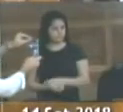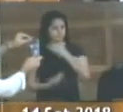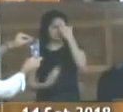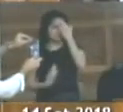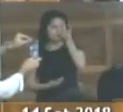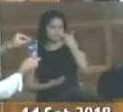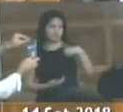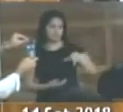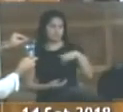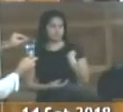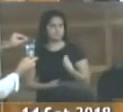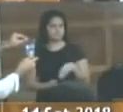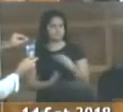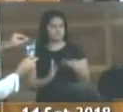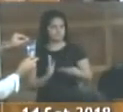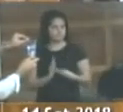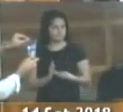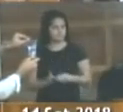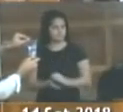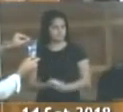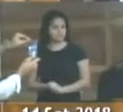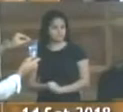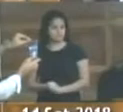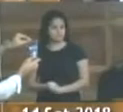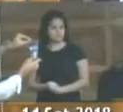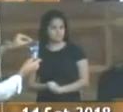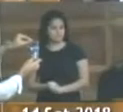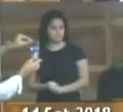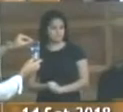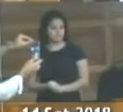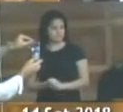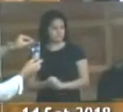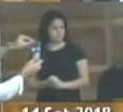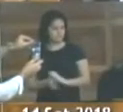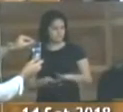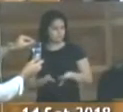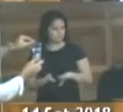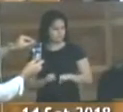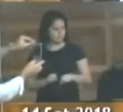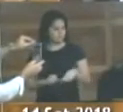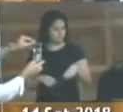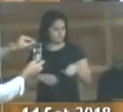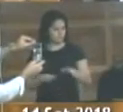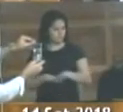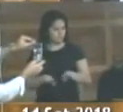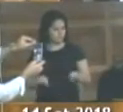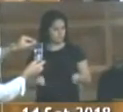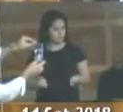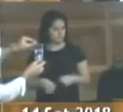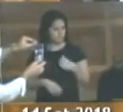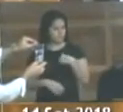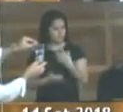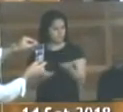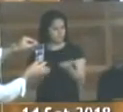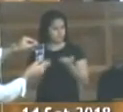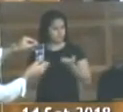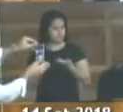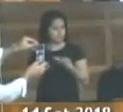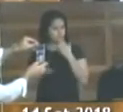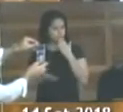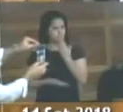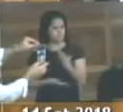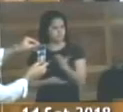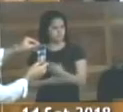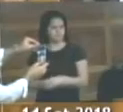agradecer mais uma vez a presença de todos e de todas. Formada a mesa, eu gostaria de pedir